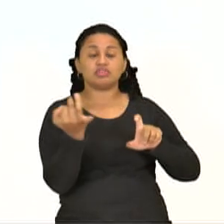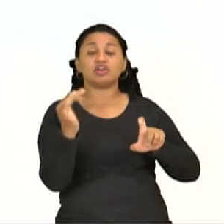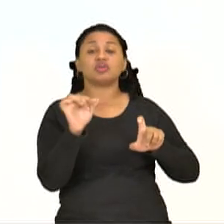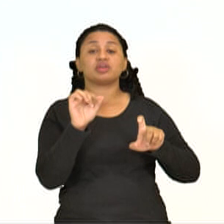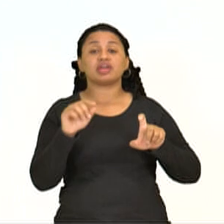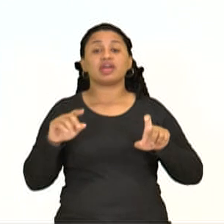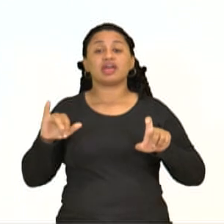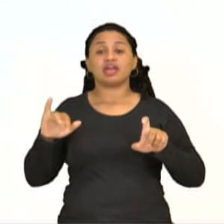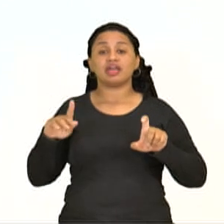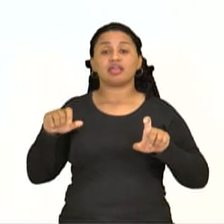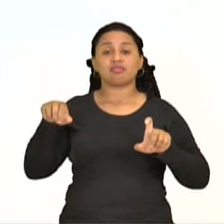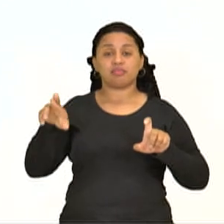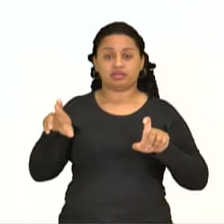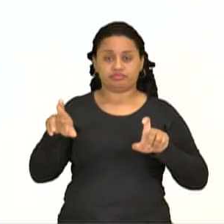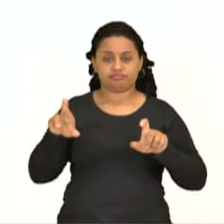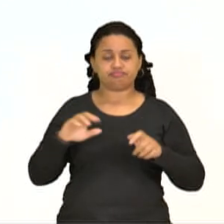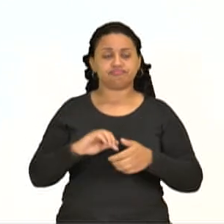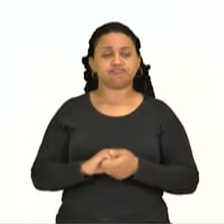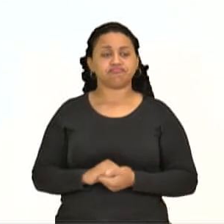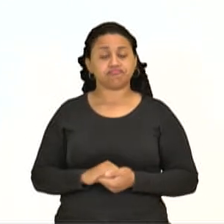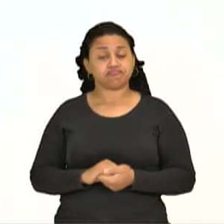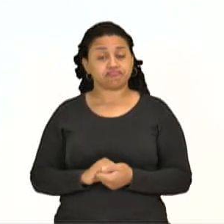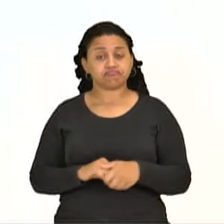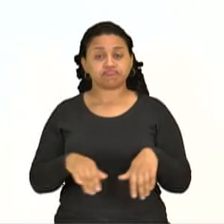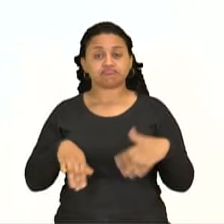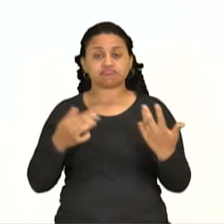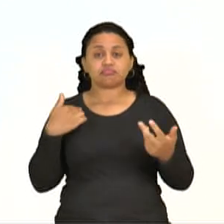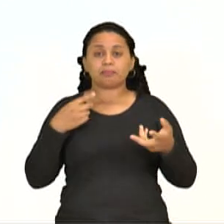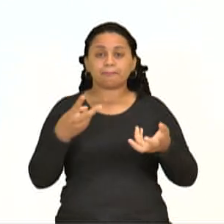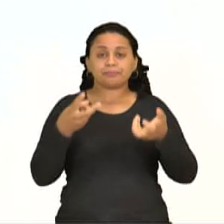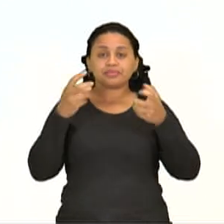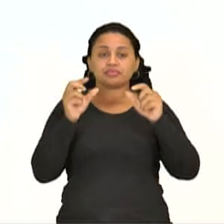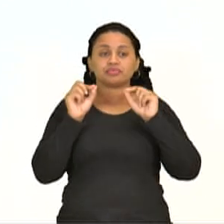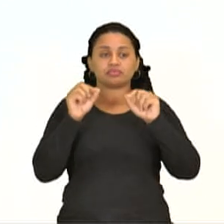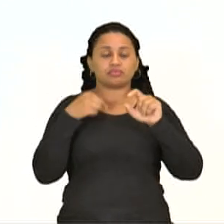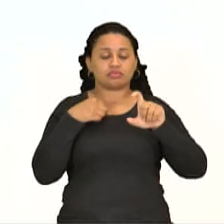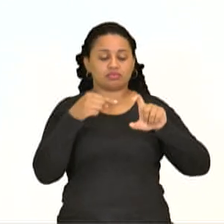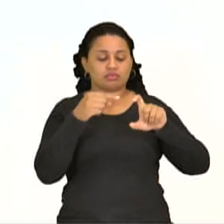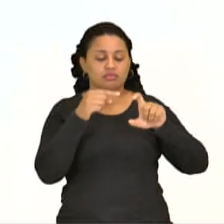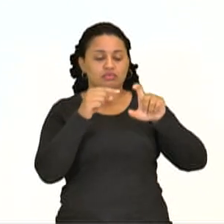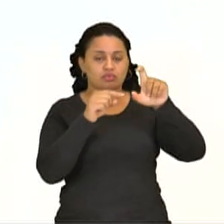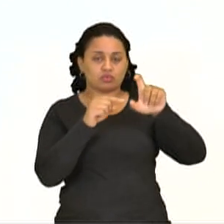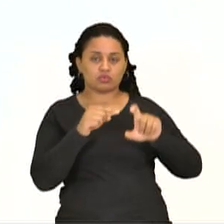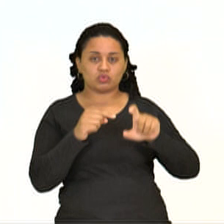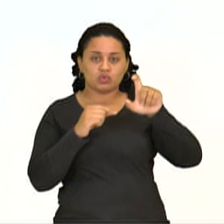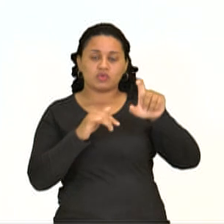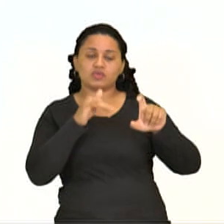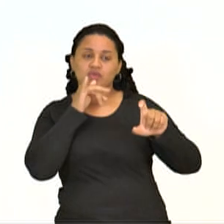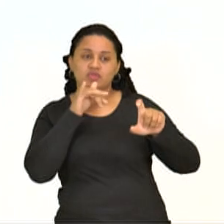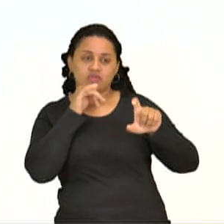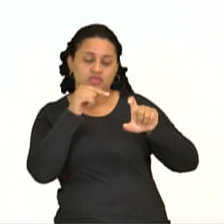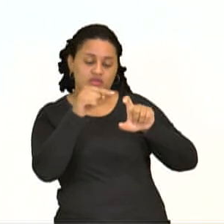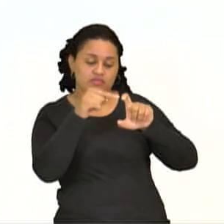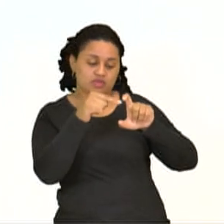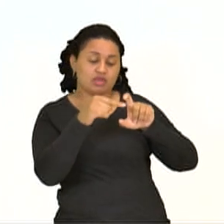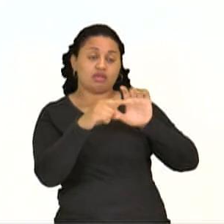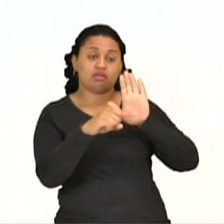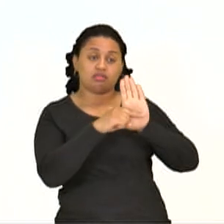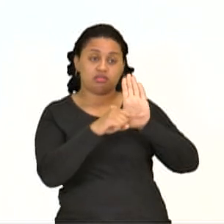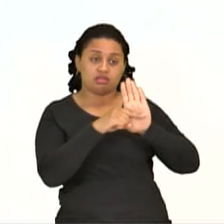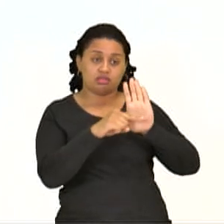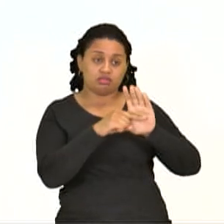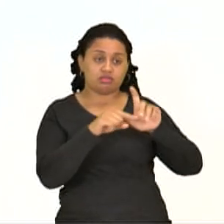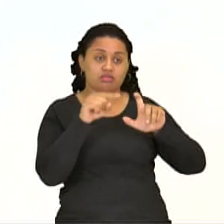um expoente ímpar. Então, verifique que nas duas situações a base é negativa e